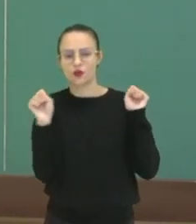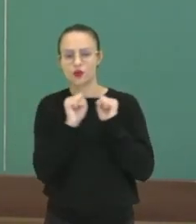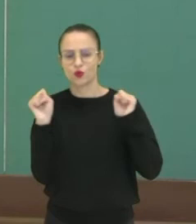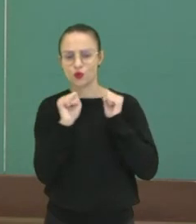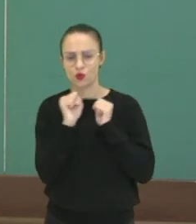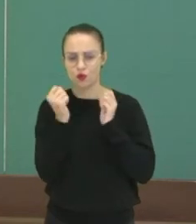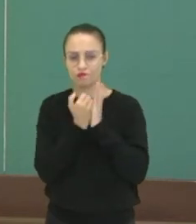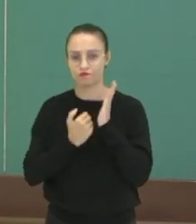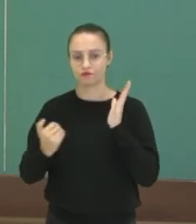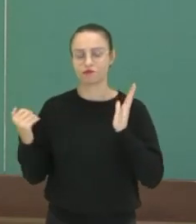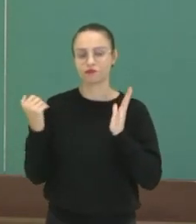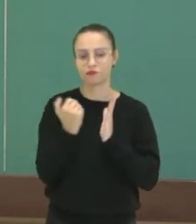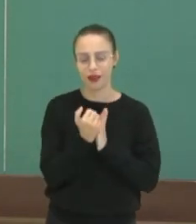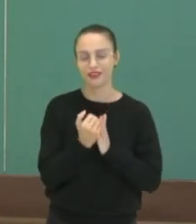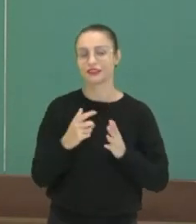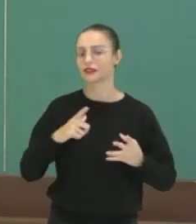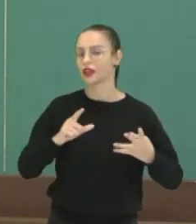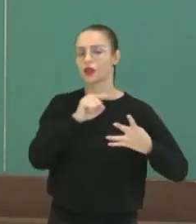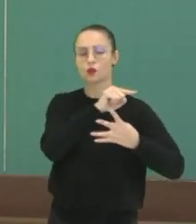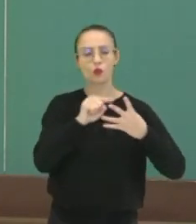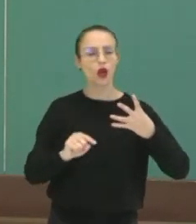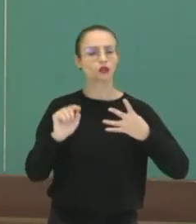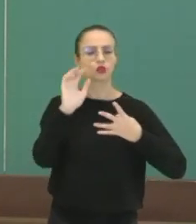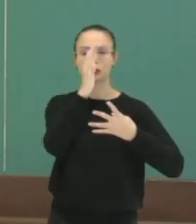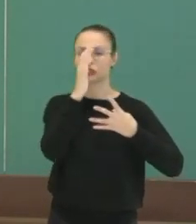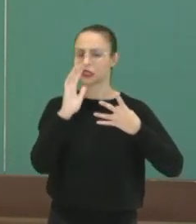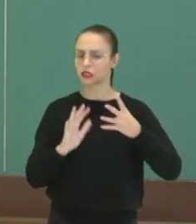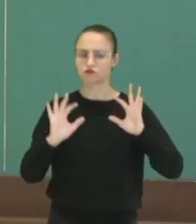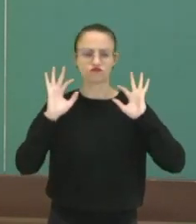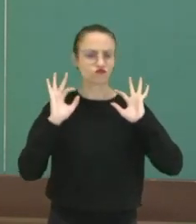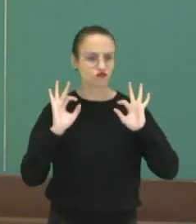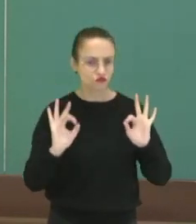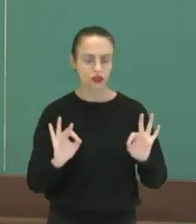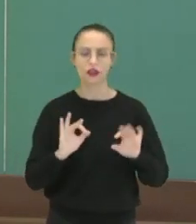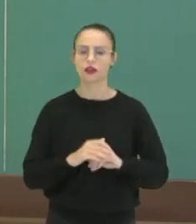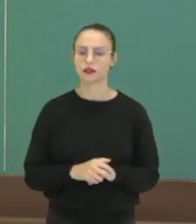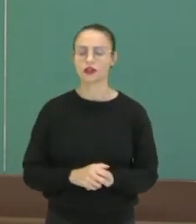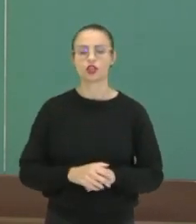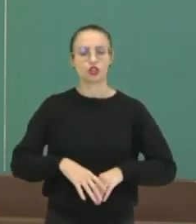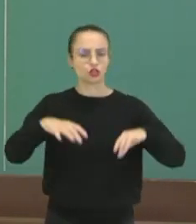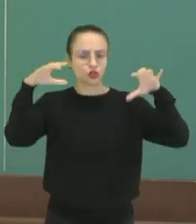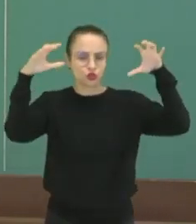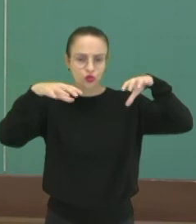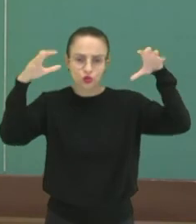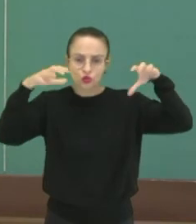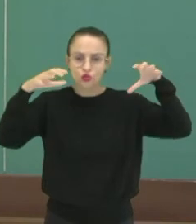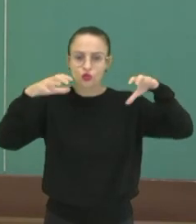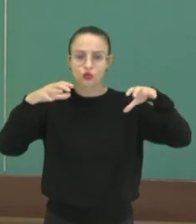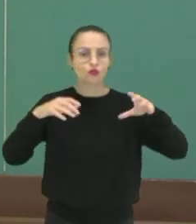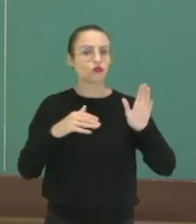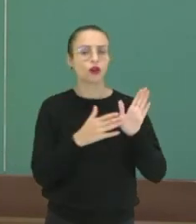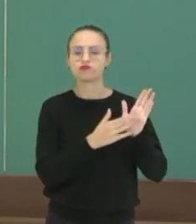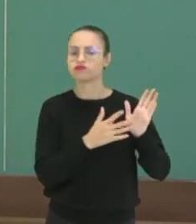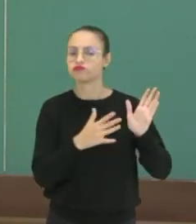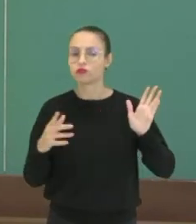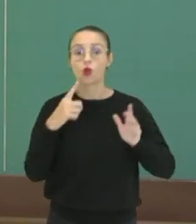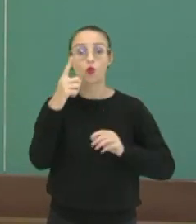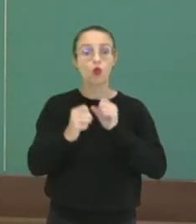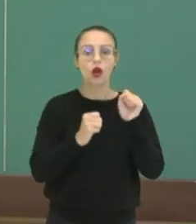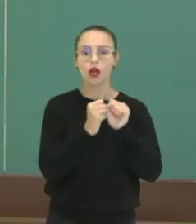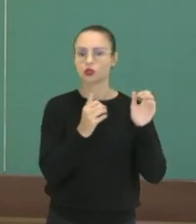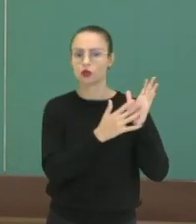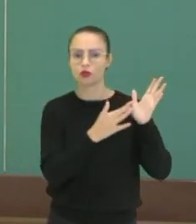rigorosos, né? As 4 estações bem definidas. As chuvas acontecem o ano todo, né? Não